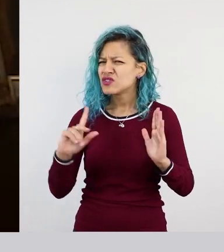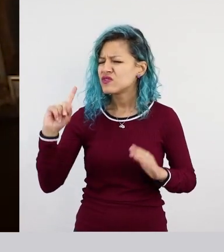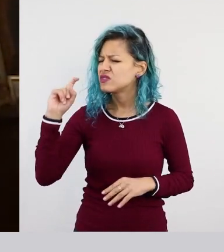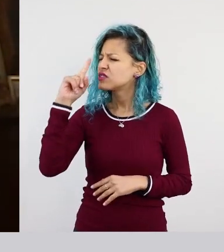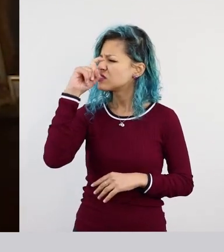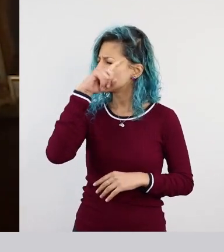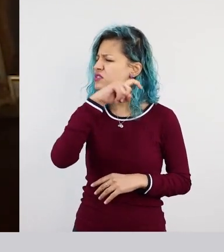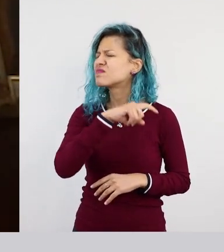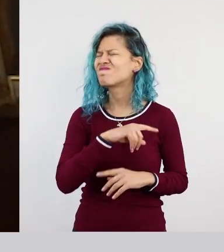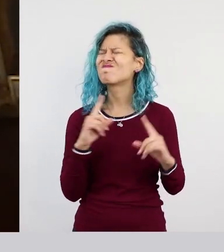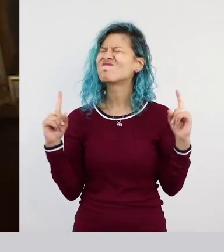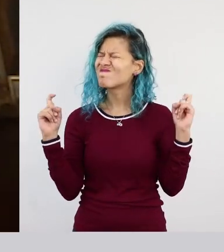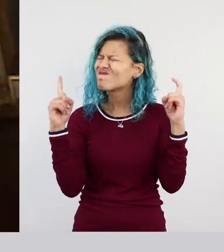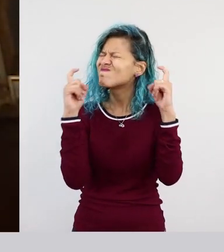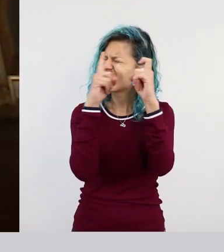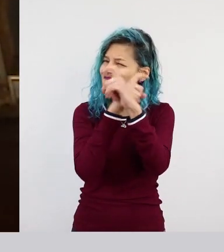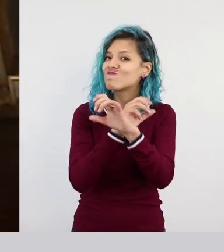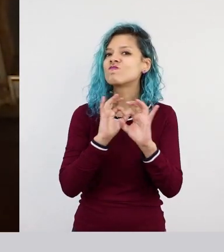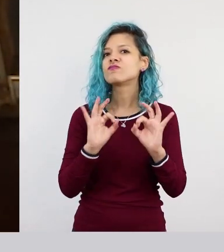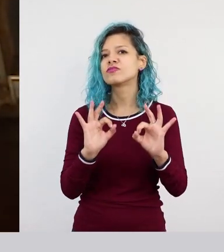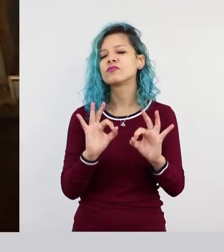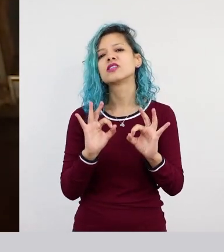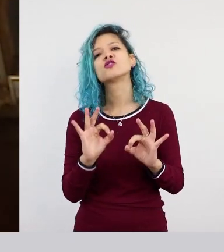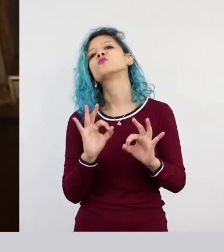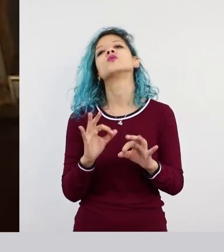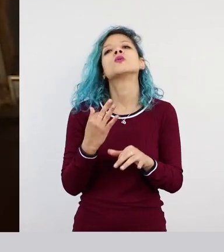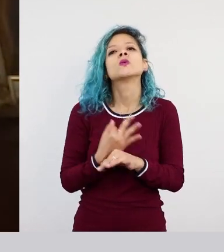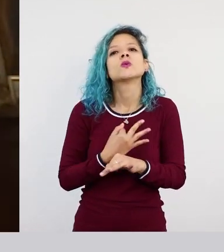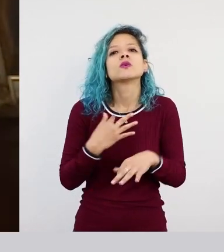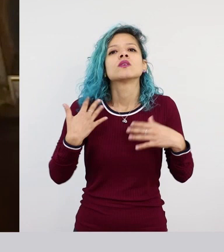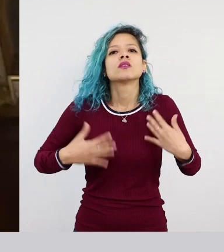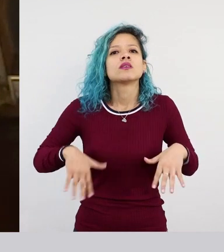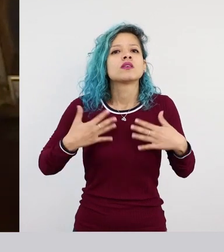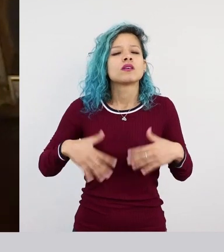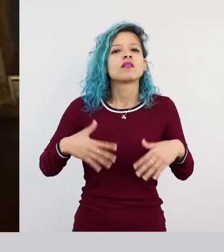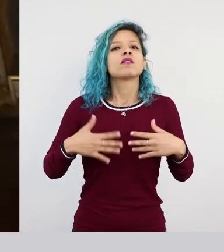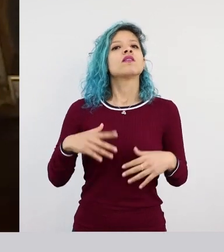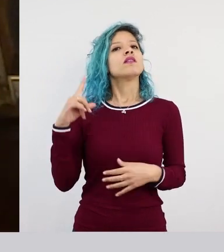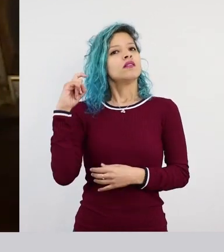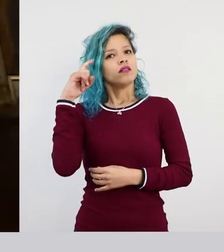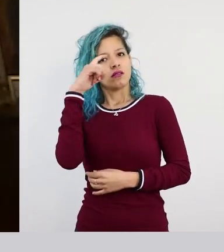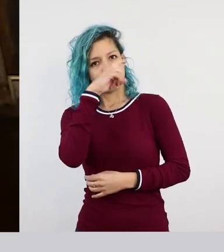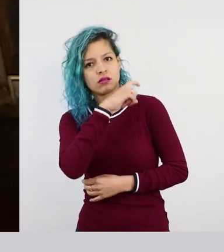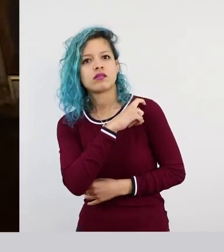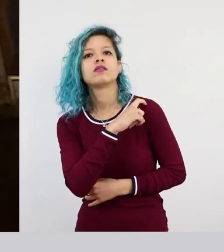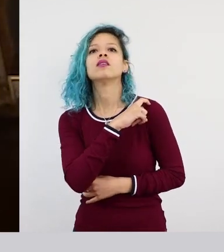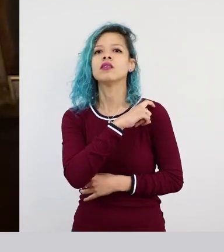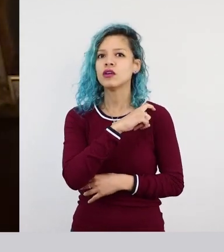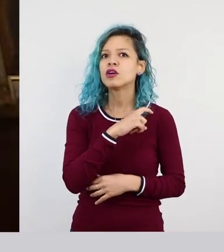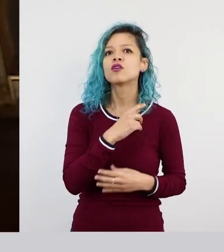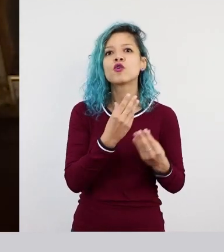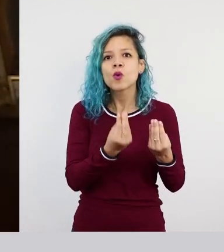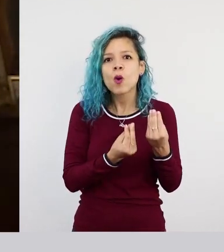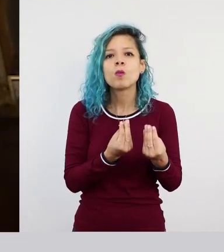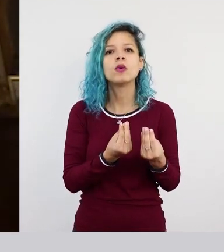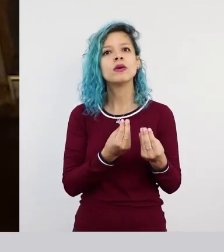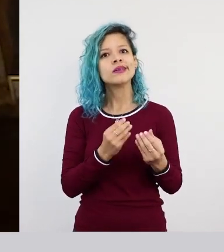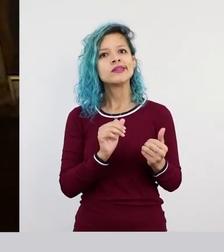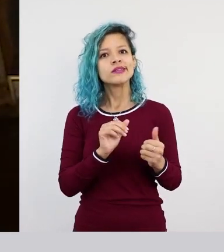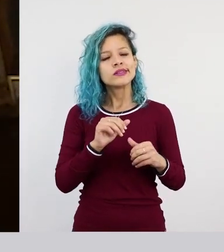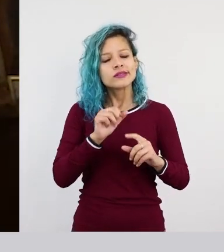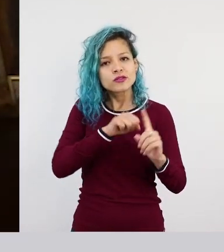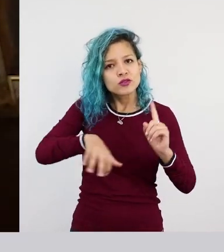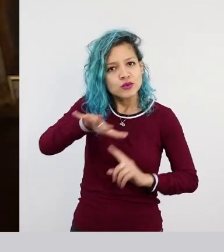foi um período muito difícil. Foi muito difícil de suportar aquilo tudo. Foi muito difícil de